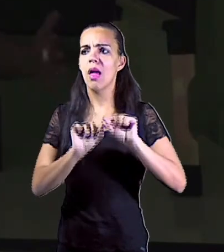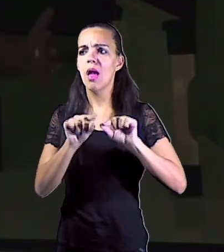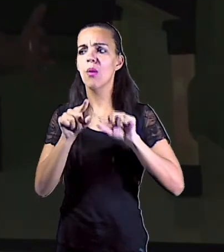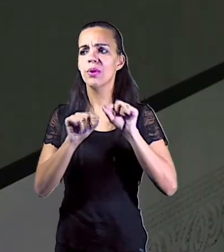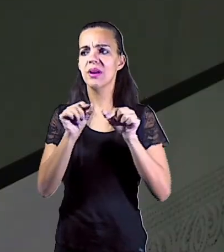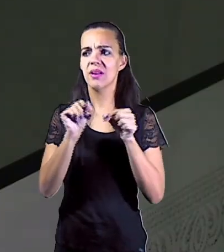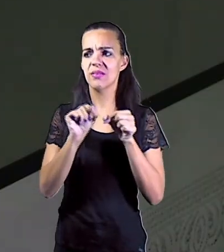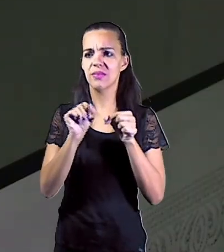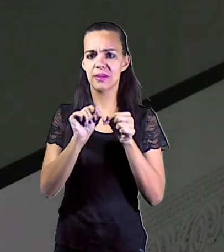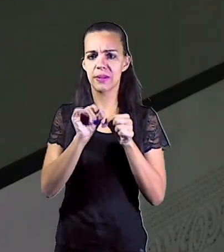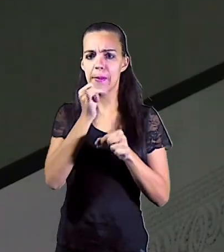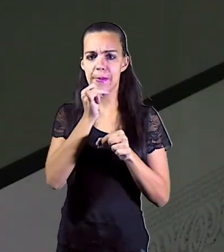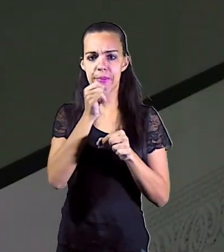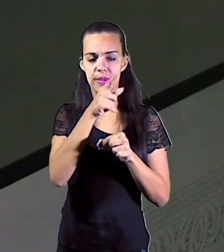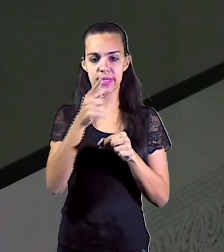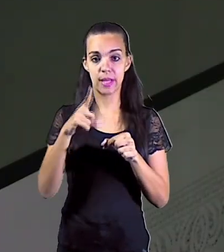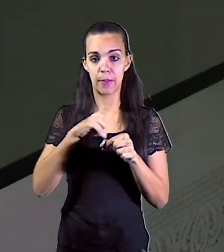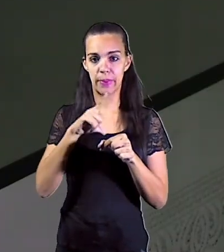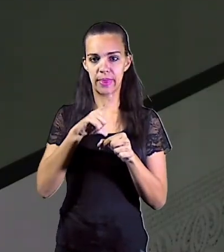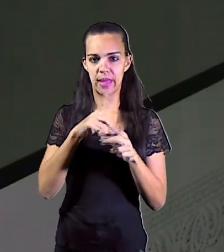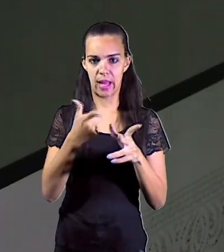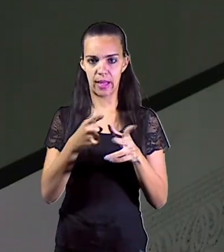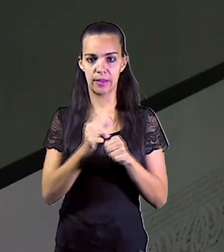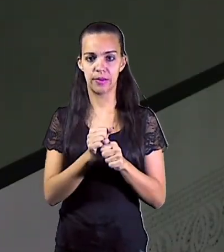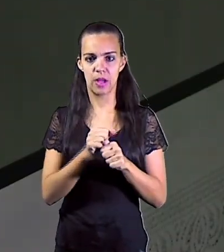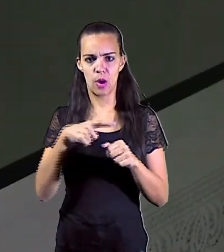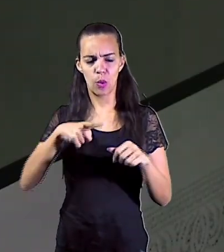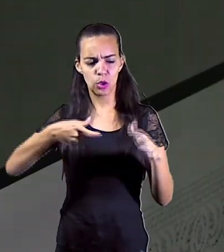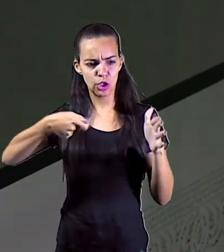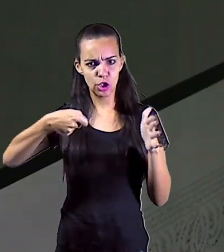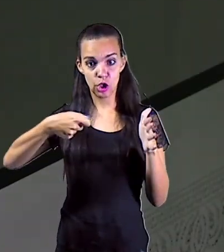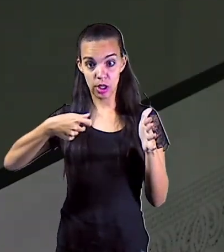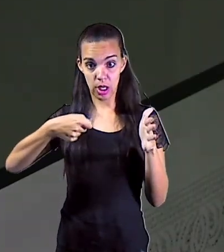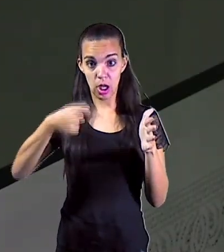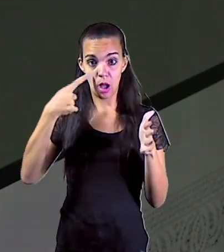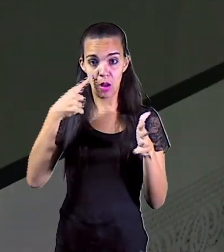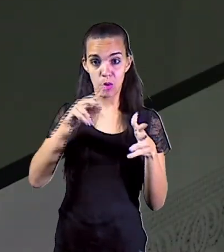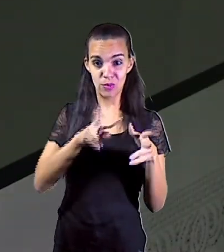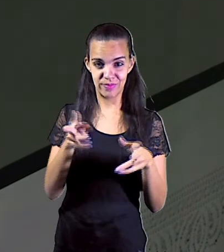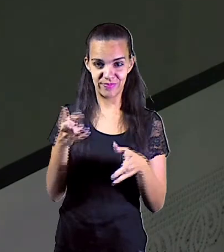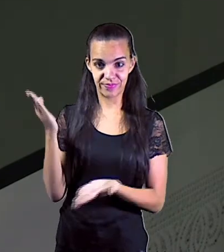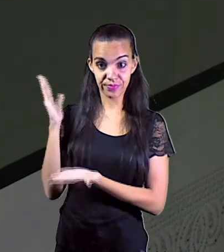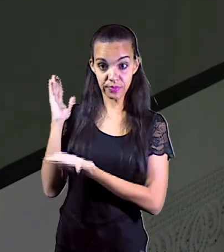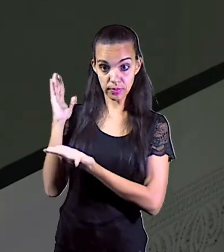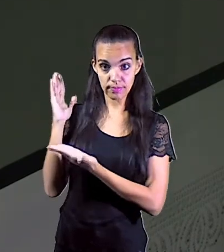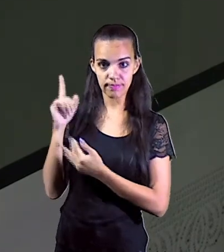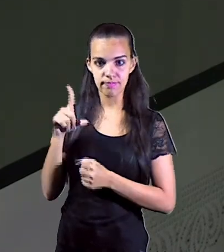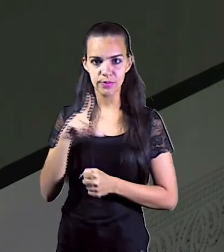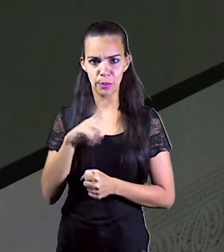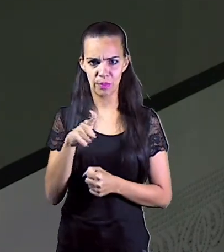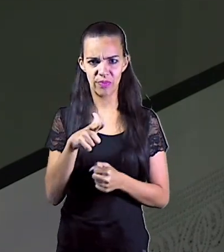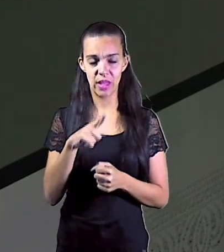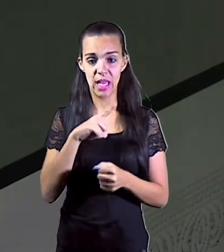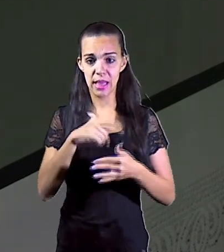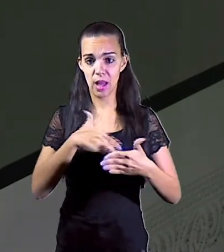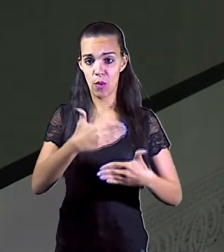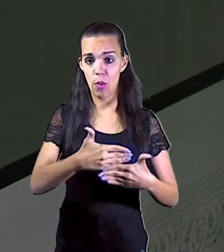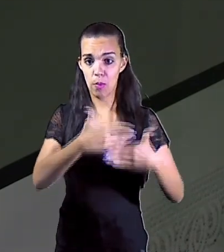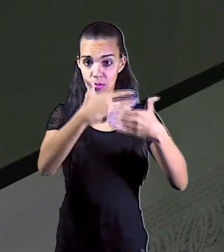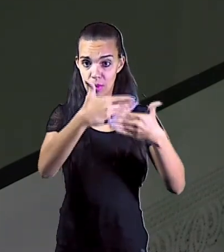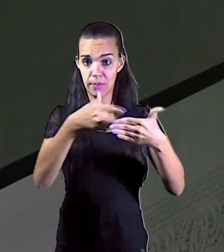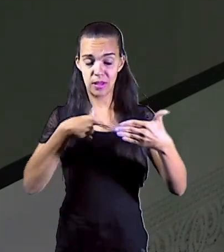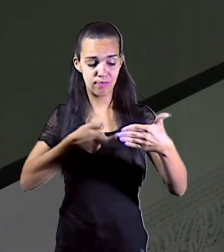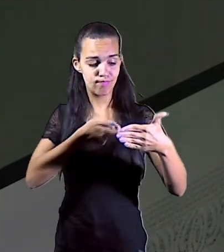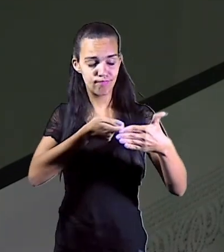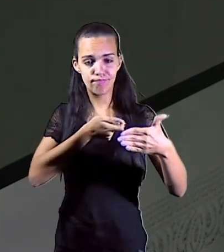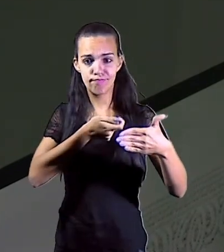né, do tamanho da luz ou da distância. Então, se eu afasto, eu tenho